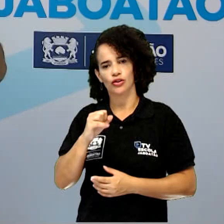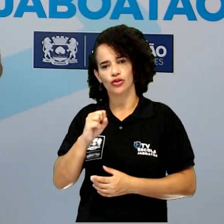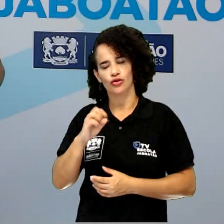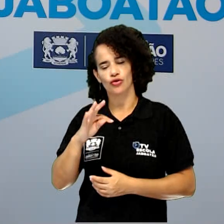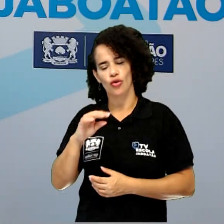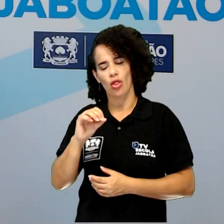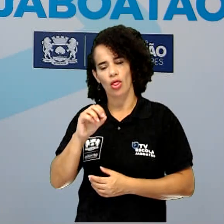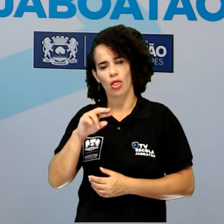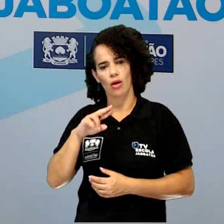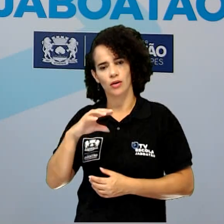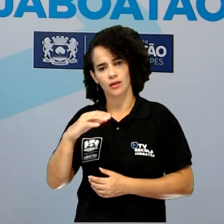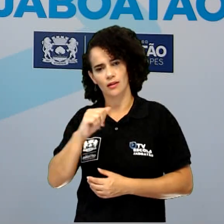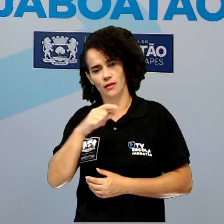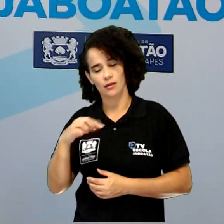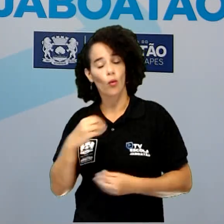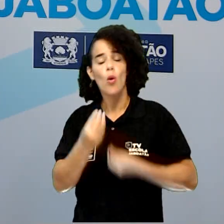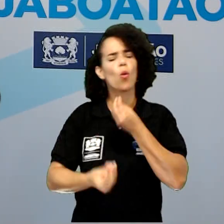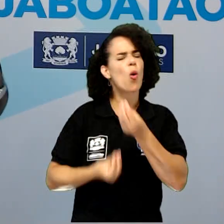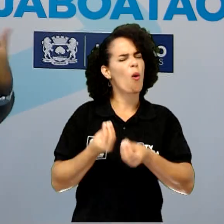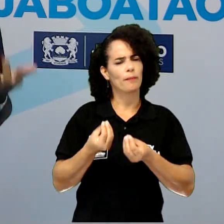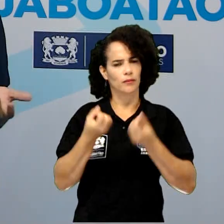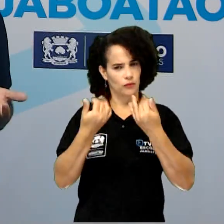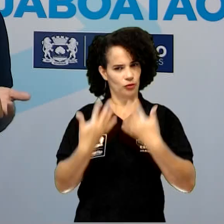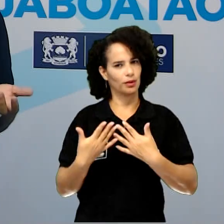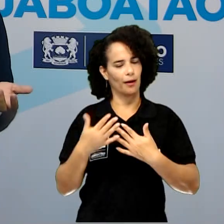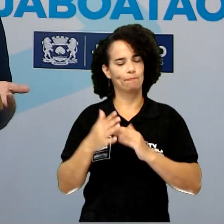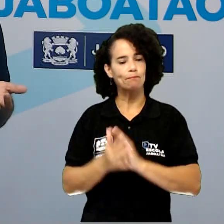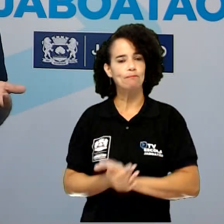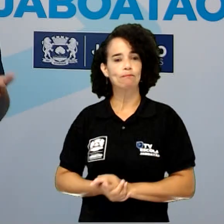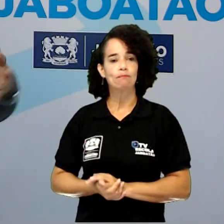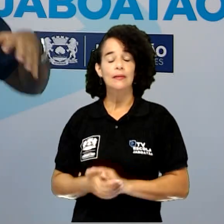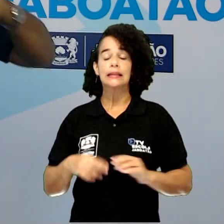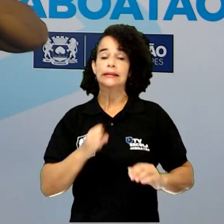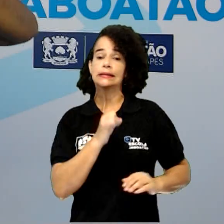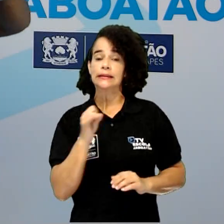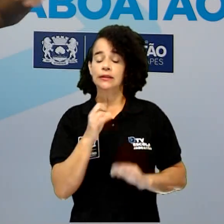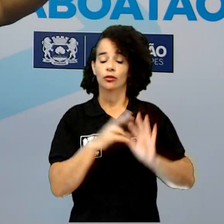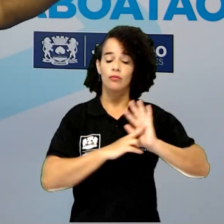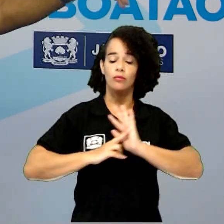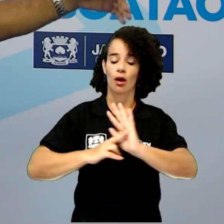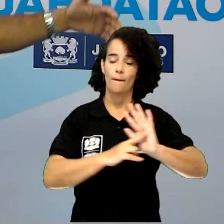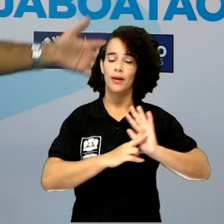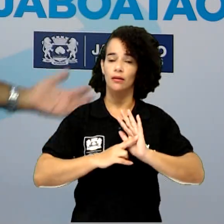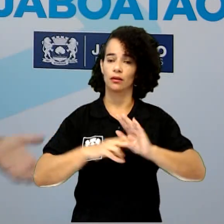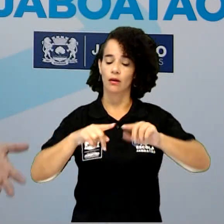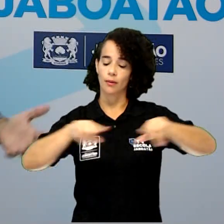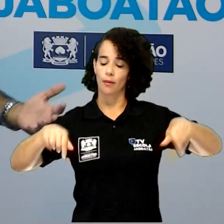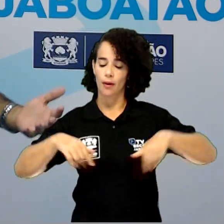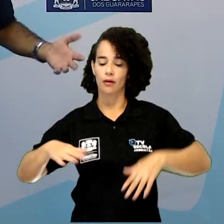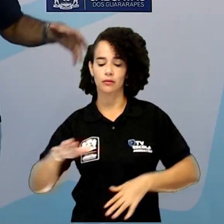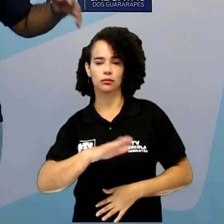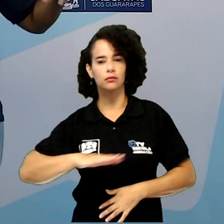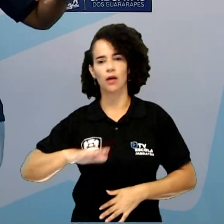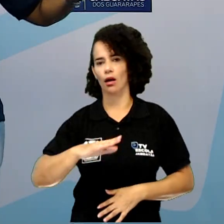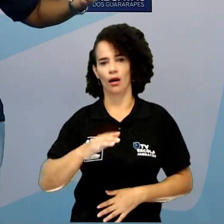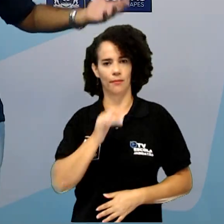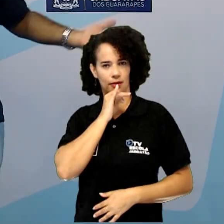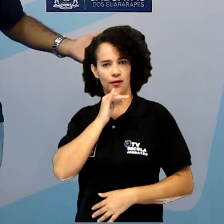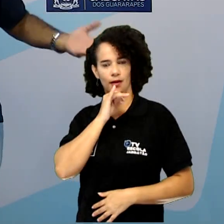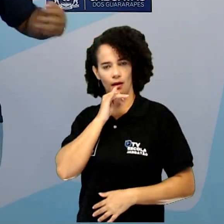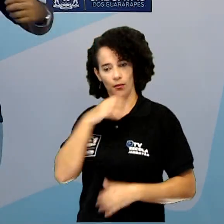superfície. Vem aqui comigo para eu te explicar isso melhor. Então, se a gente for representar o ambiente desta sala, tá? É um ambiente